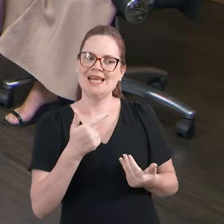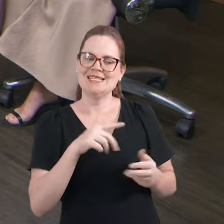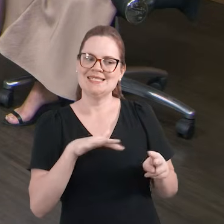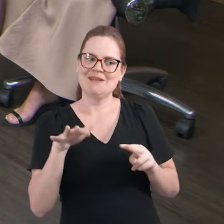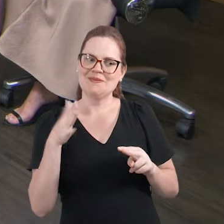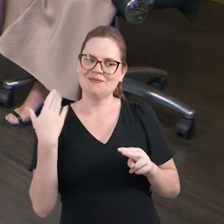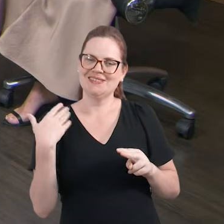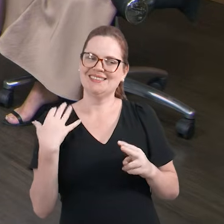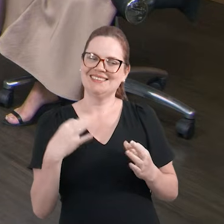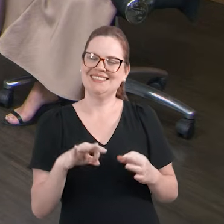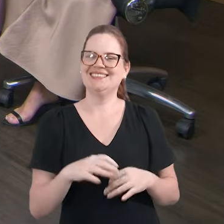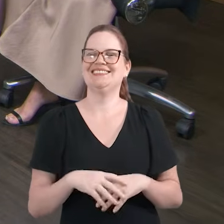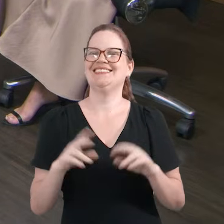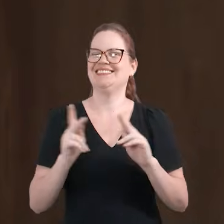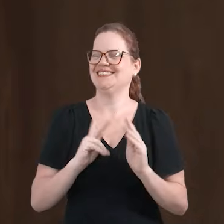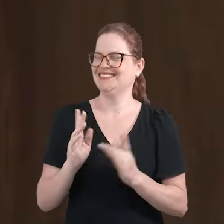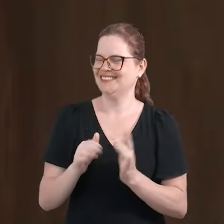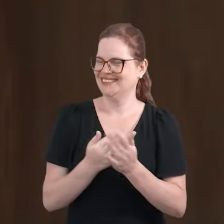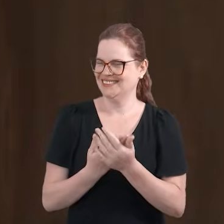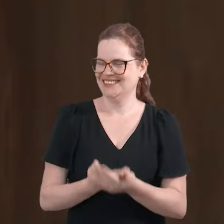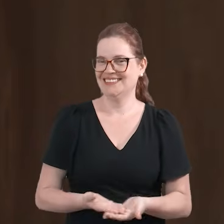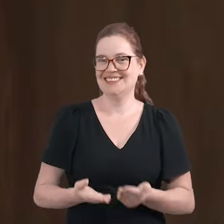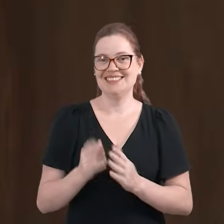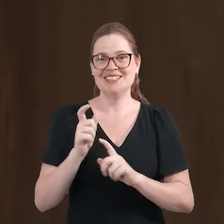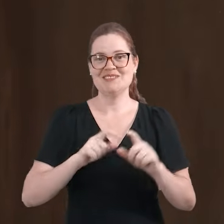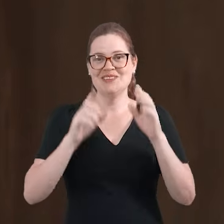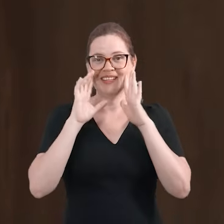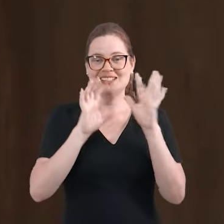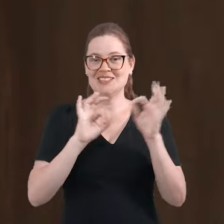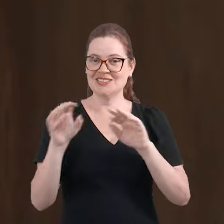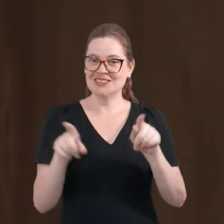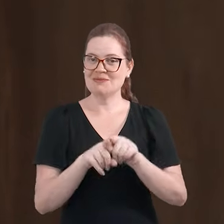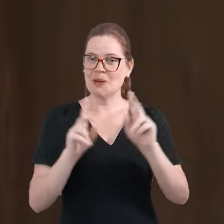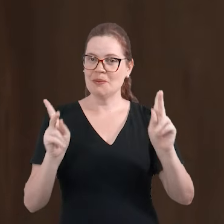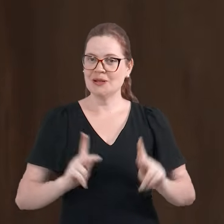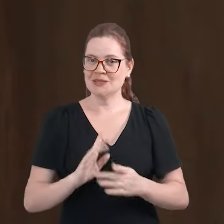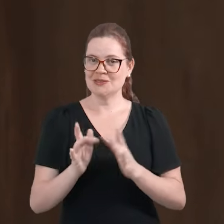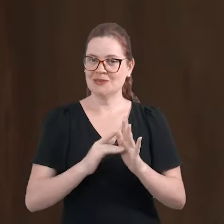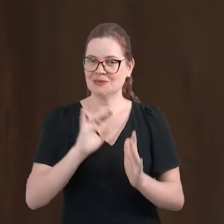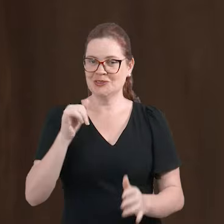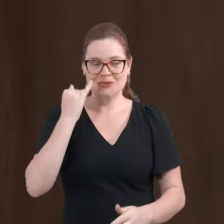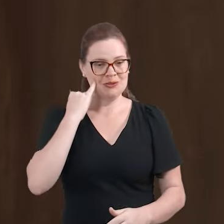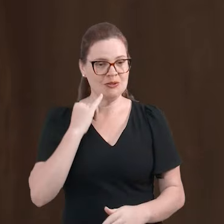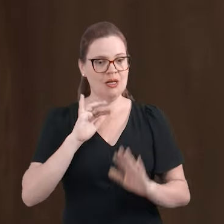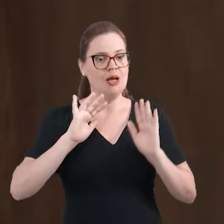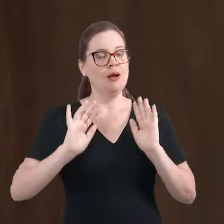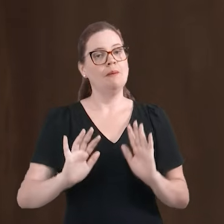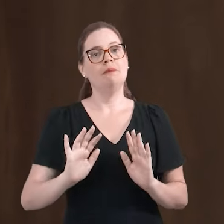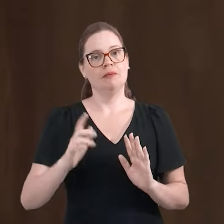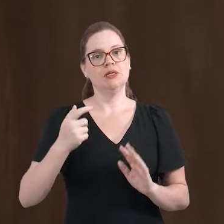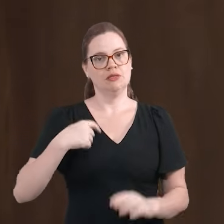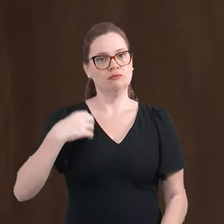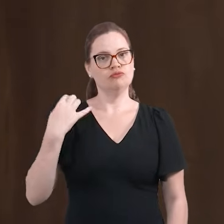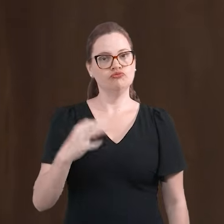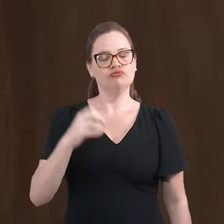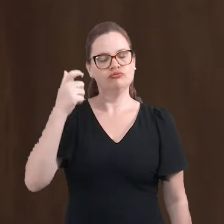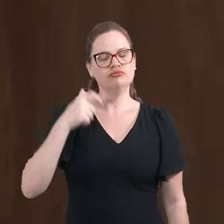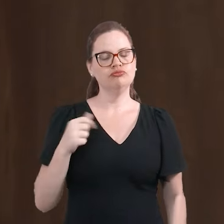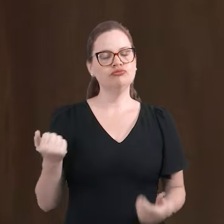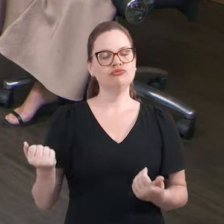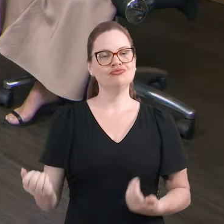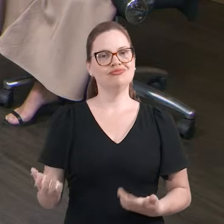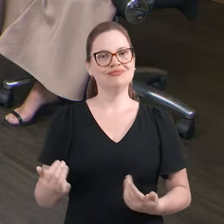Senhor. Paz do Senhor Josias, paz do Senhor a todos que estão nos ouvindo, é um prazer. Mas eu afirmo que eu sou jovem.